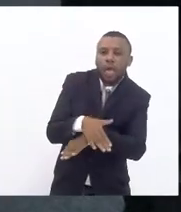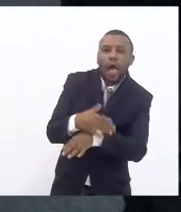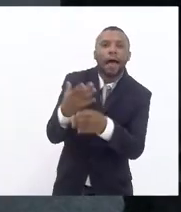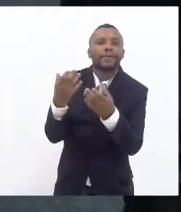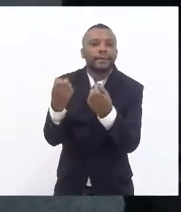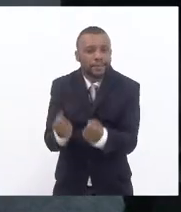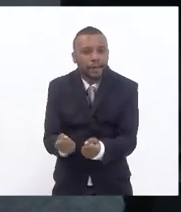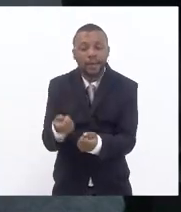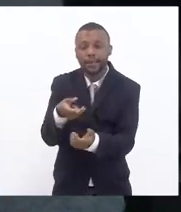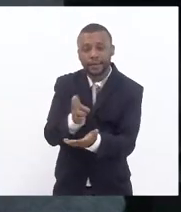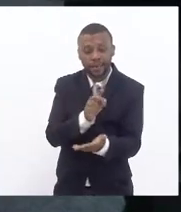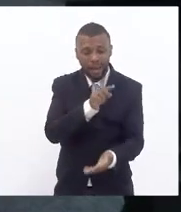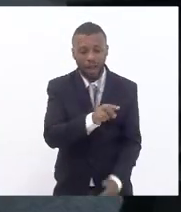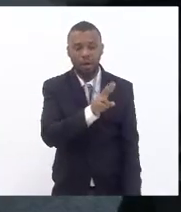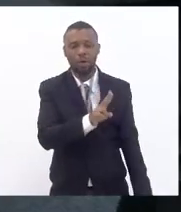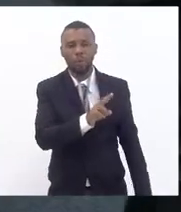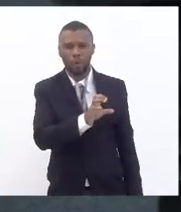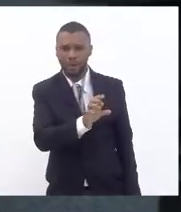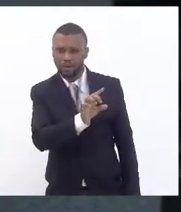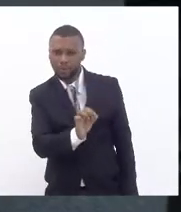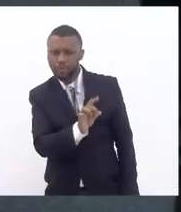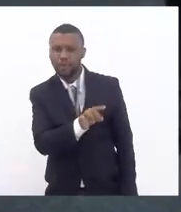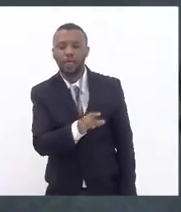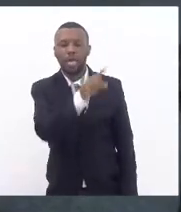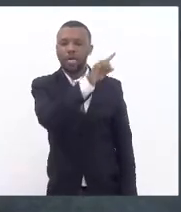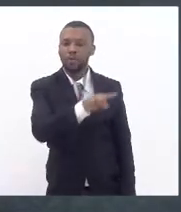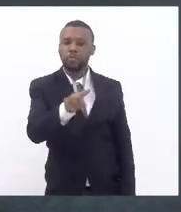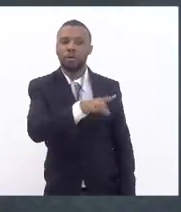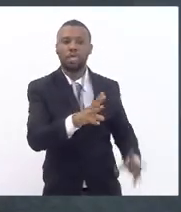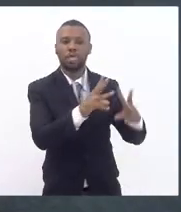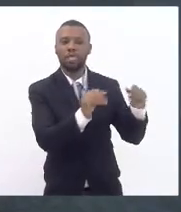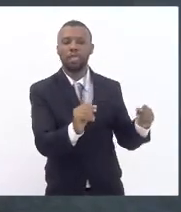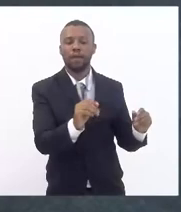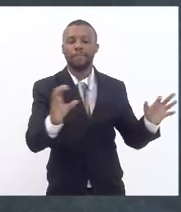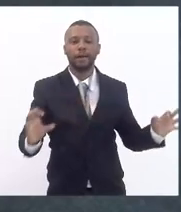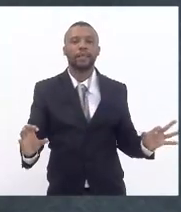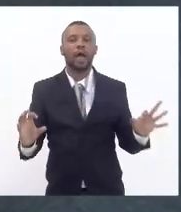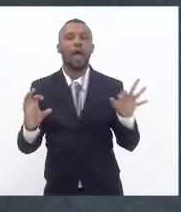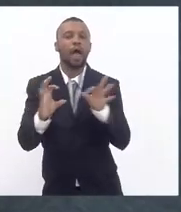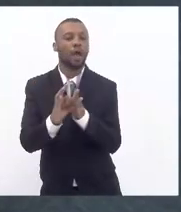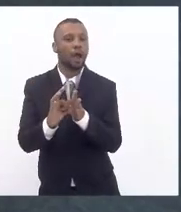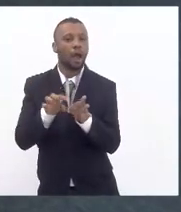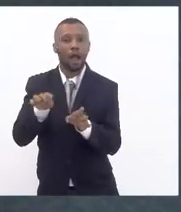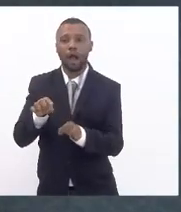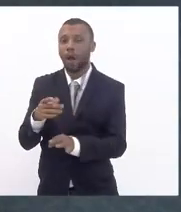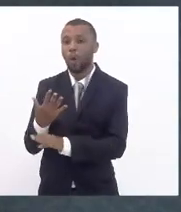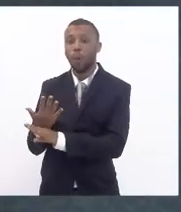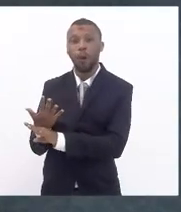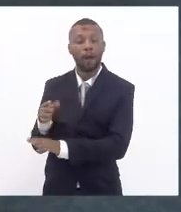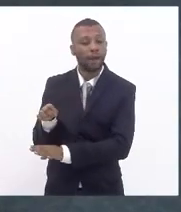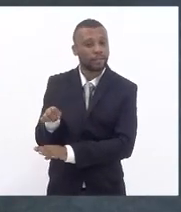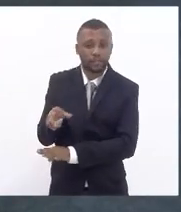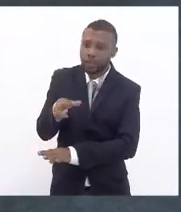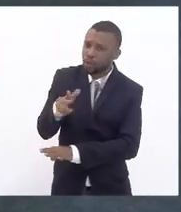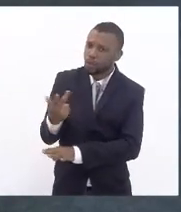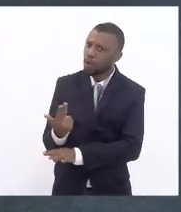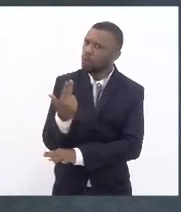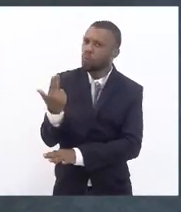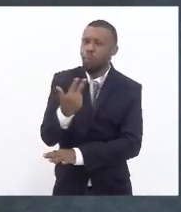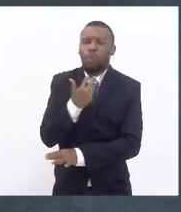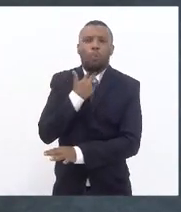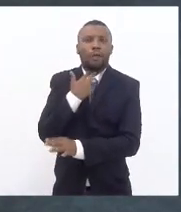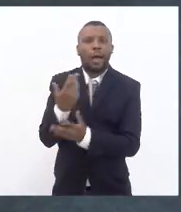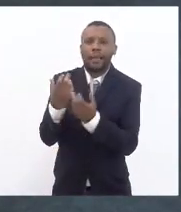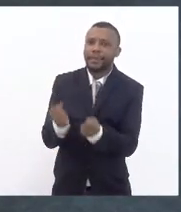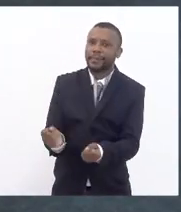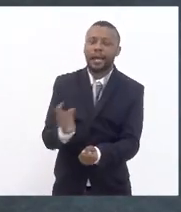que a Universidade da Zona Oeste vai ser extinta, vai ser incorporada pela UERJ. Nós não podemos aceitar isso. Quando digo nós,